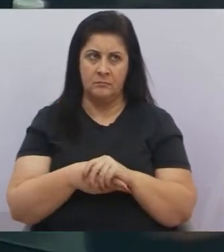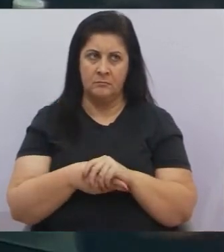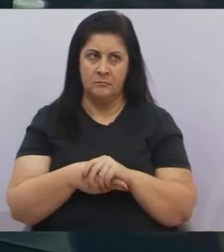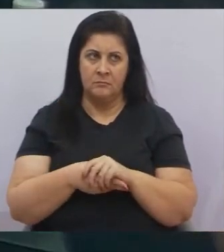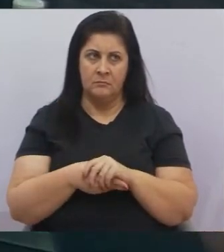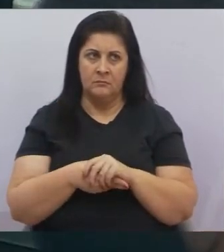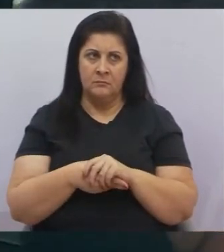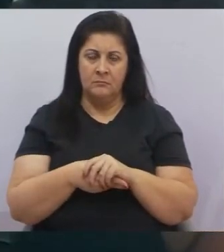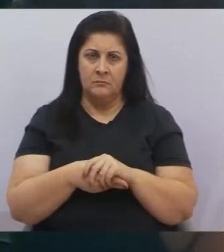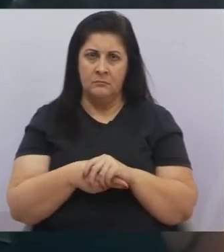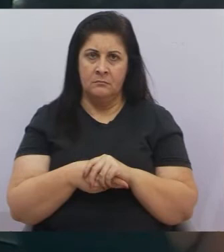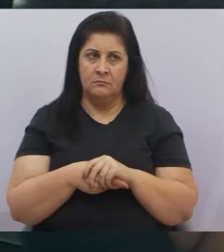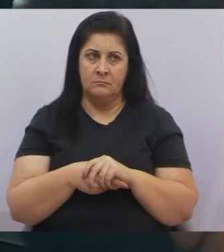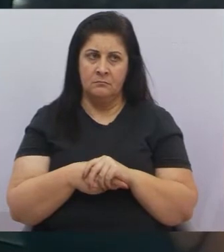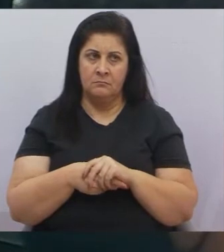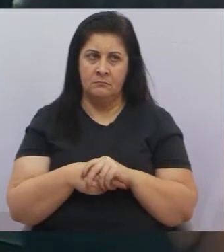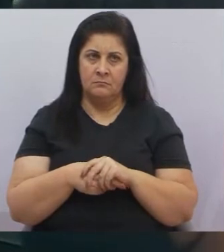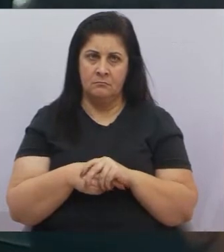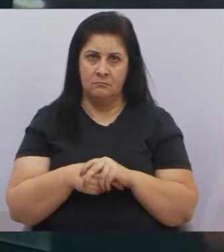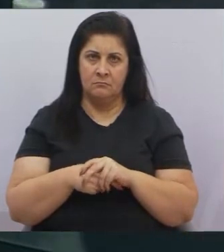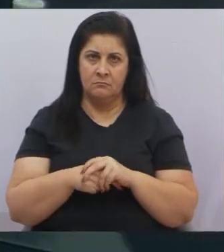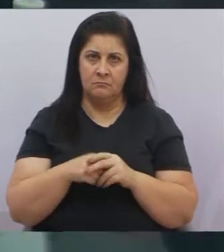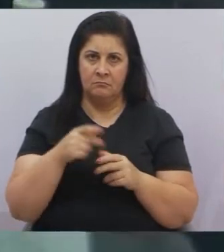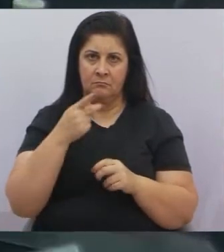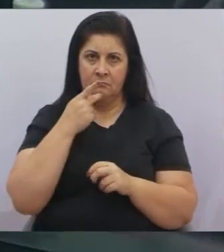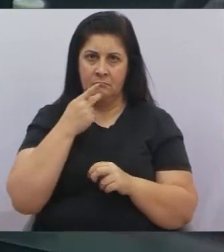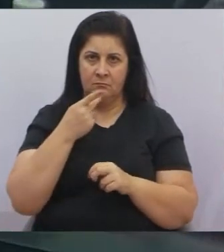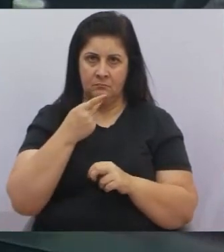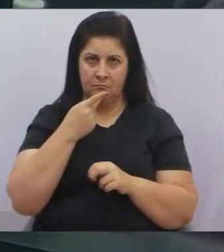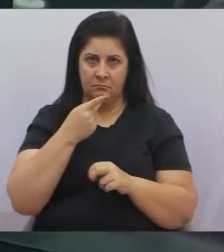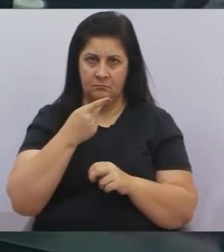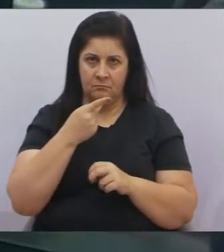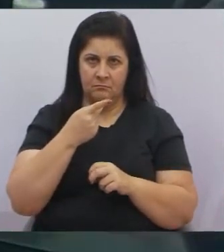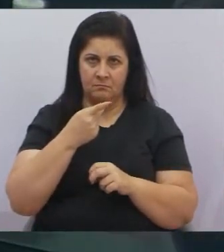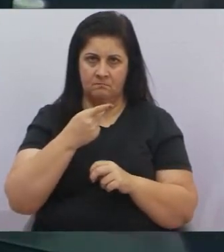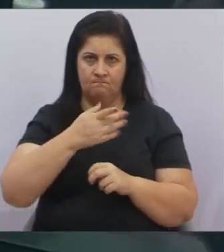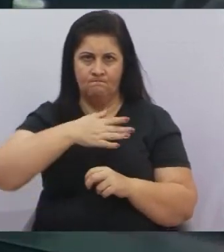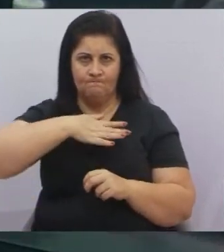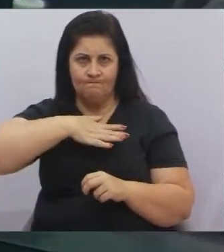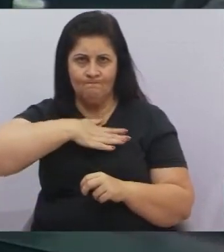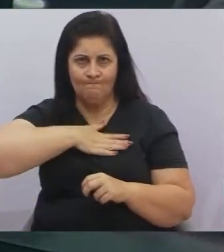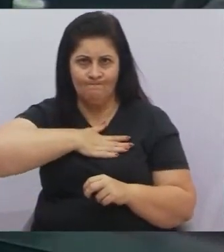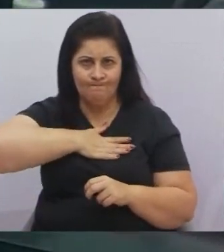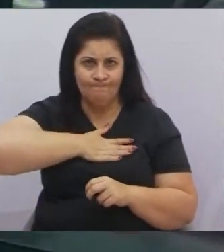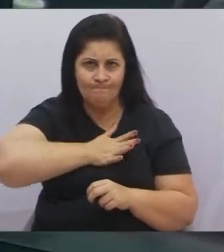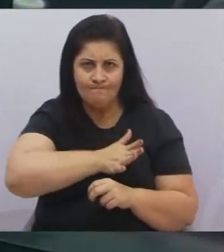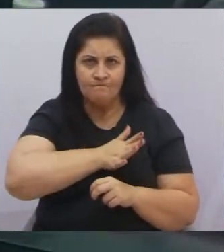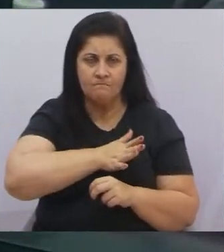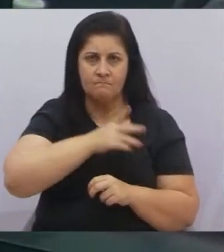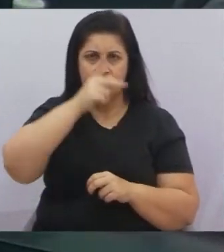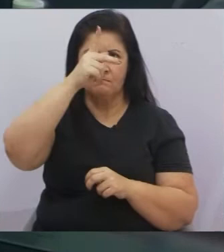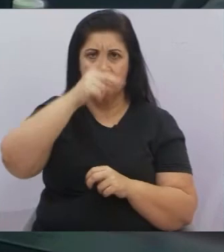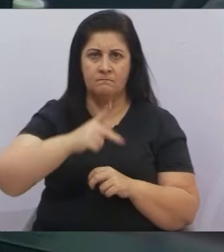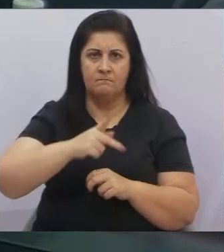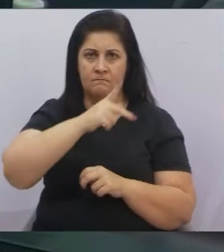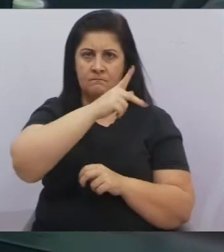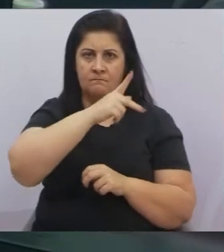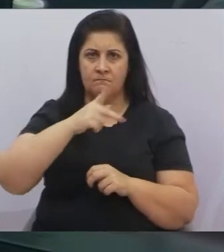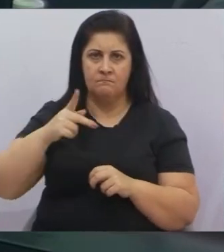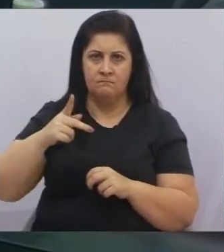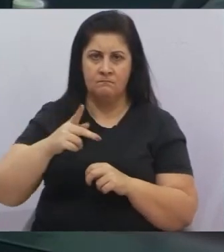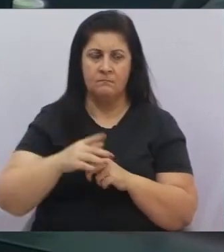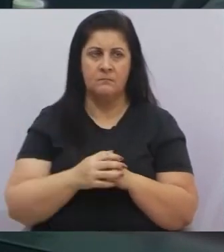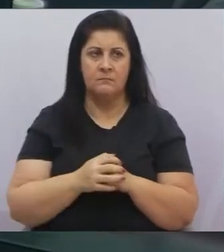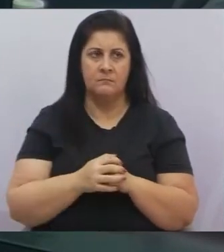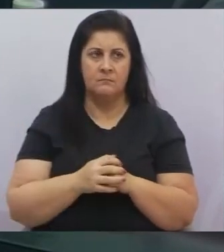fazer aqui um repúdio, né, um repúdio ao padre que